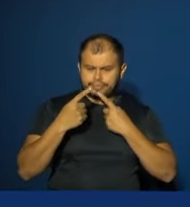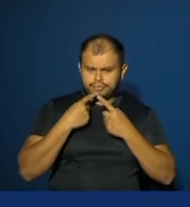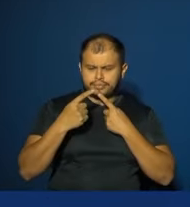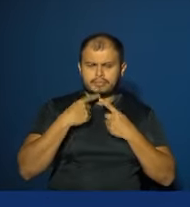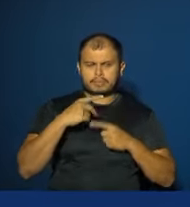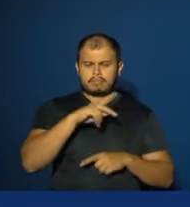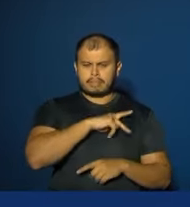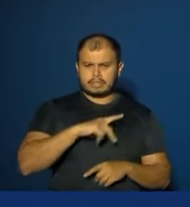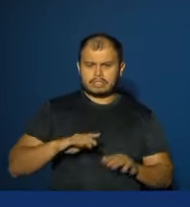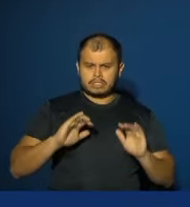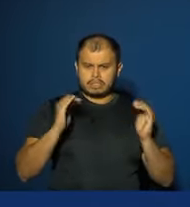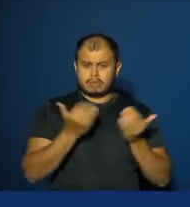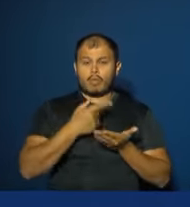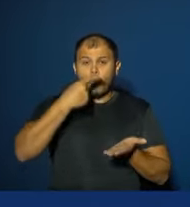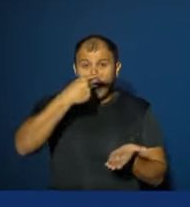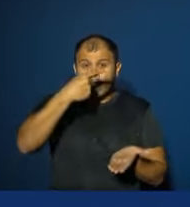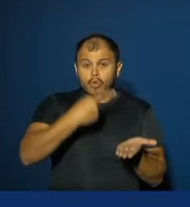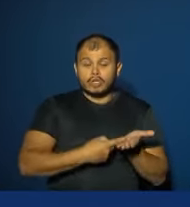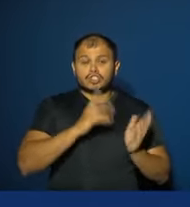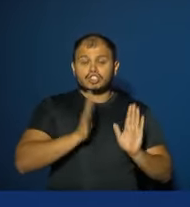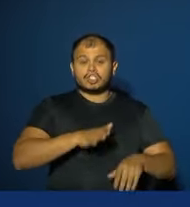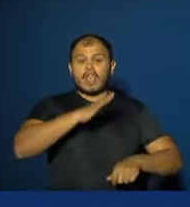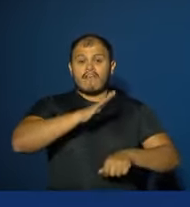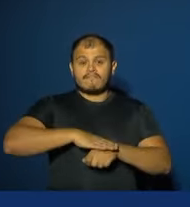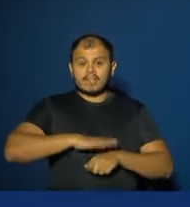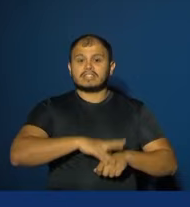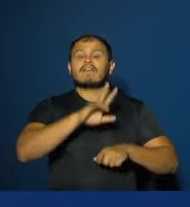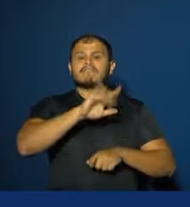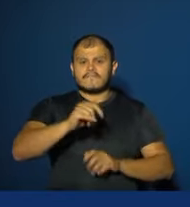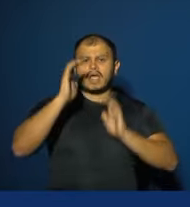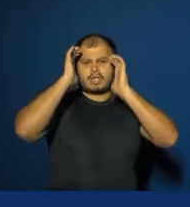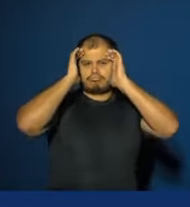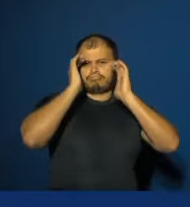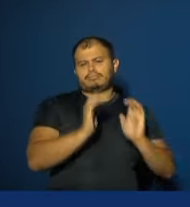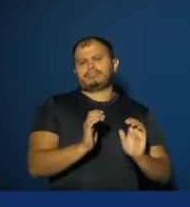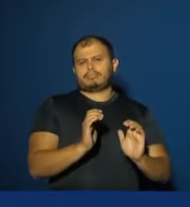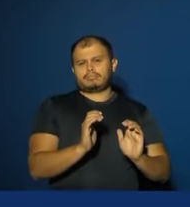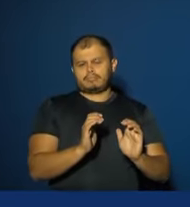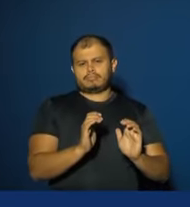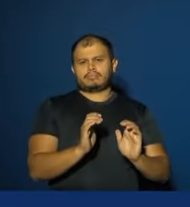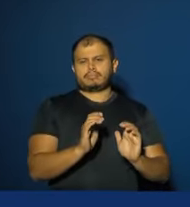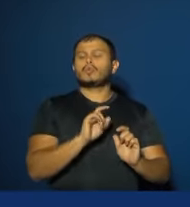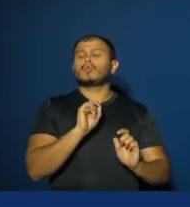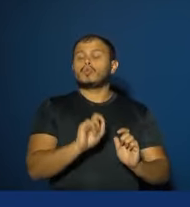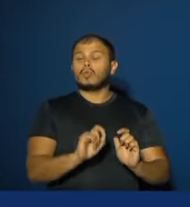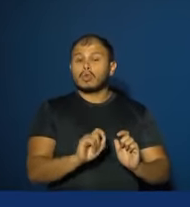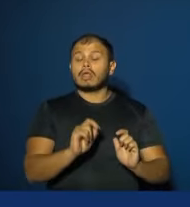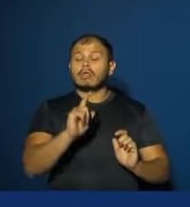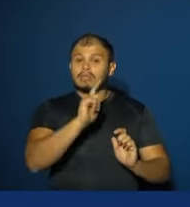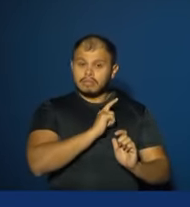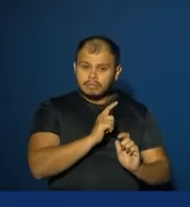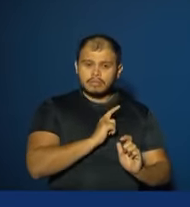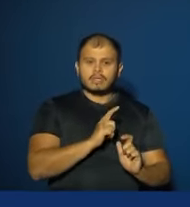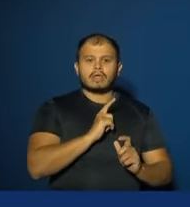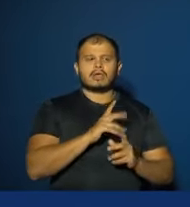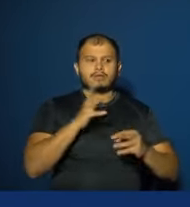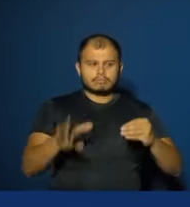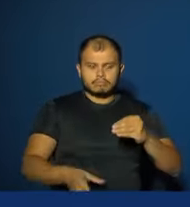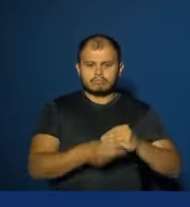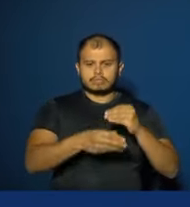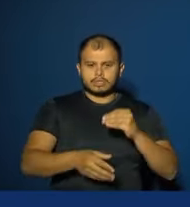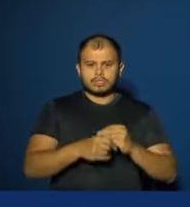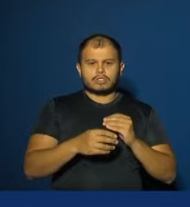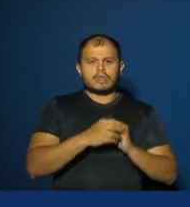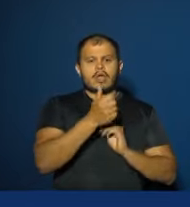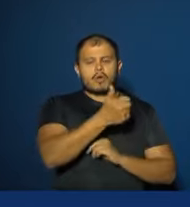presidente da Câmara, e o acordo que nós fizemos será cumprido. Foi de incorporar as emendas de comissões no valor